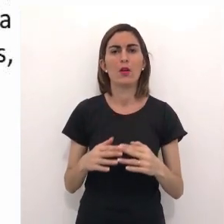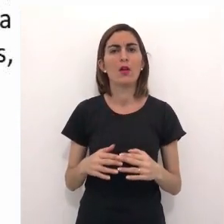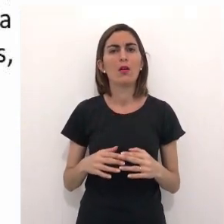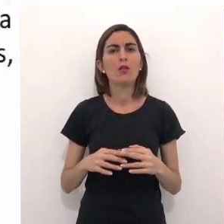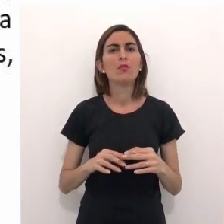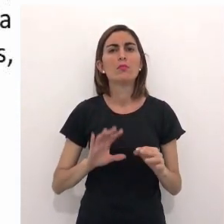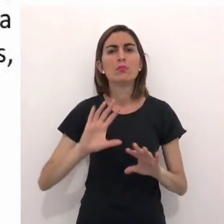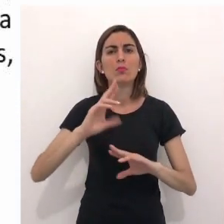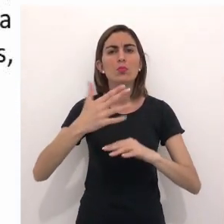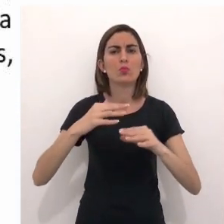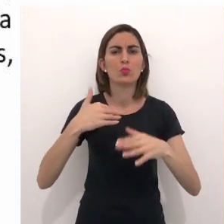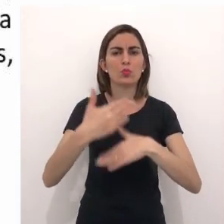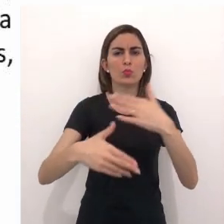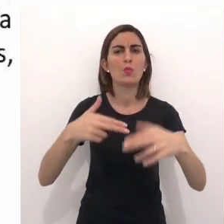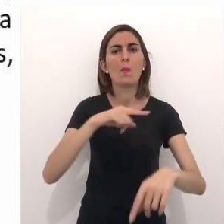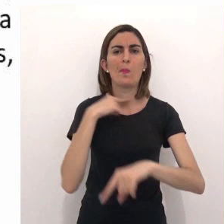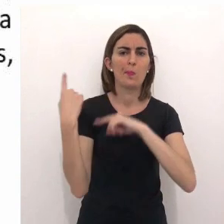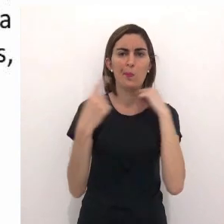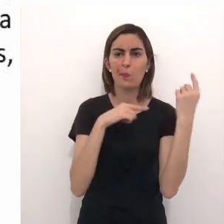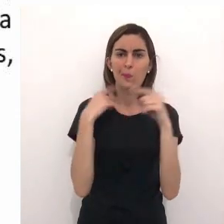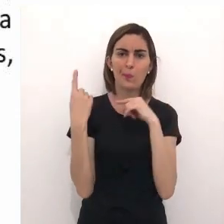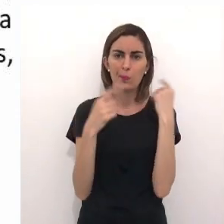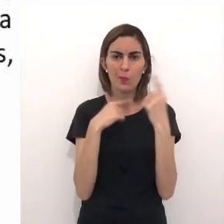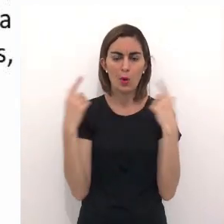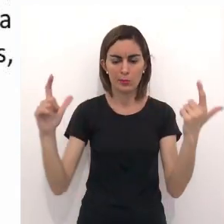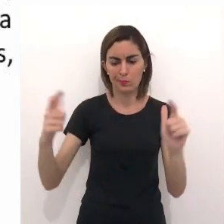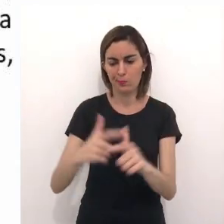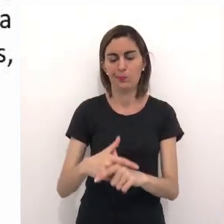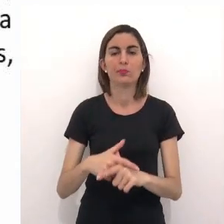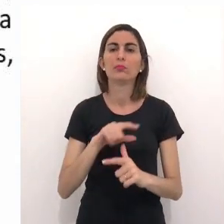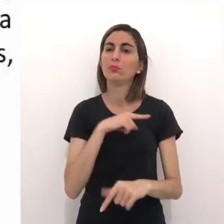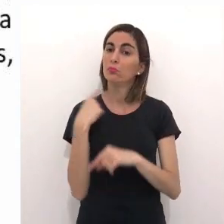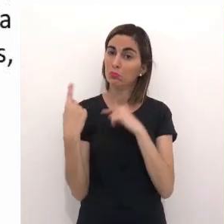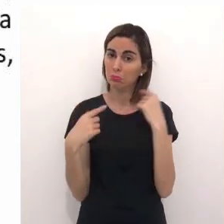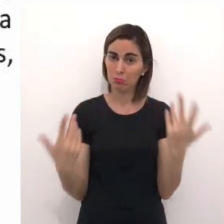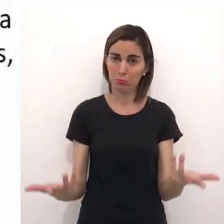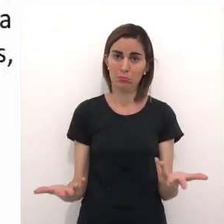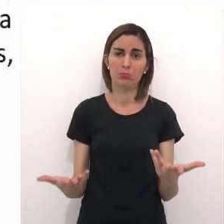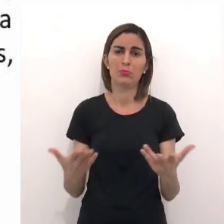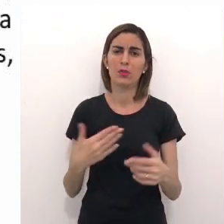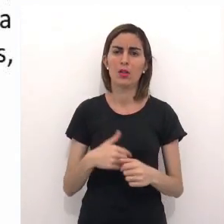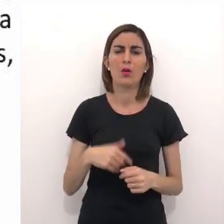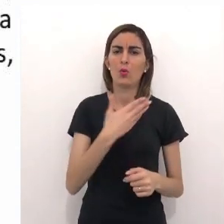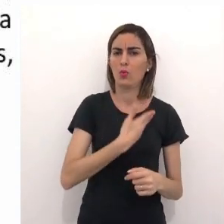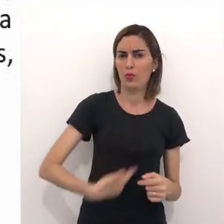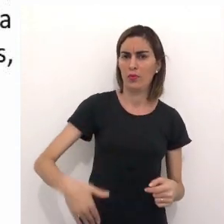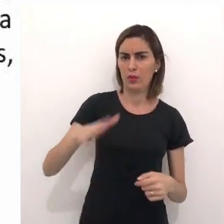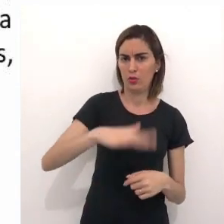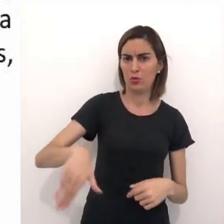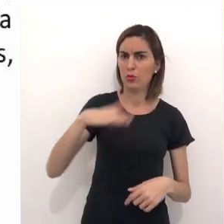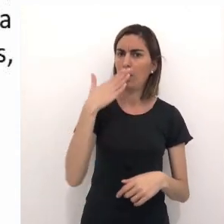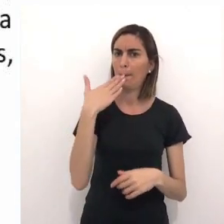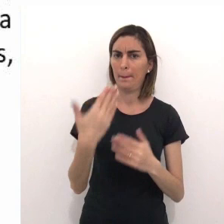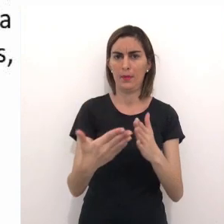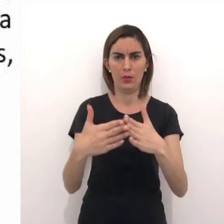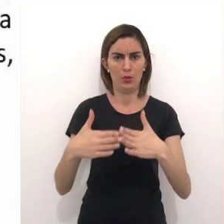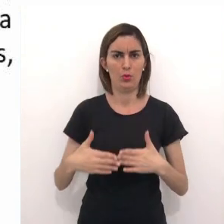resultando em mortes e destruição. A pedido do governador-geral do Brasil,